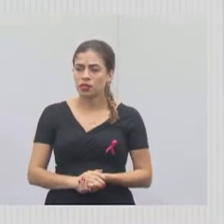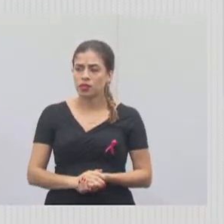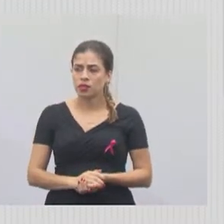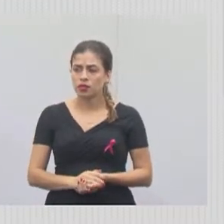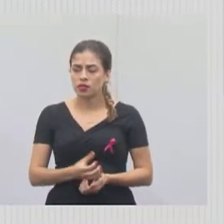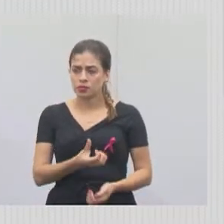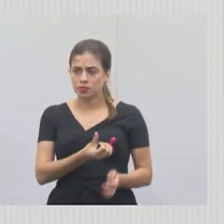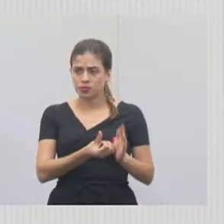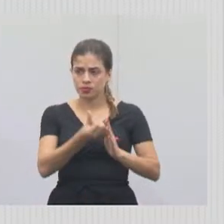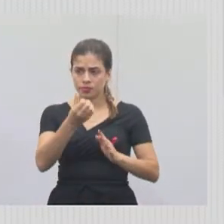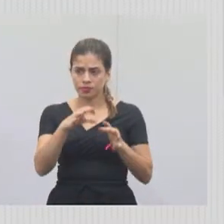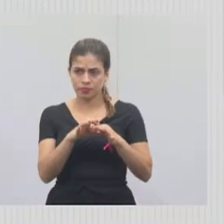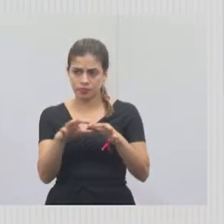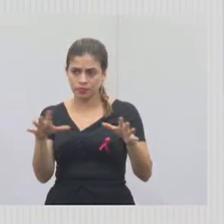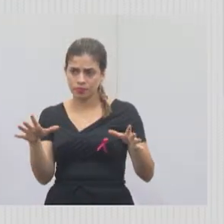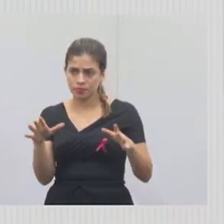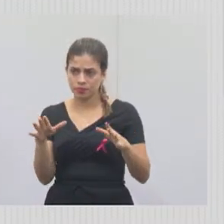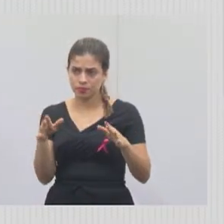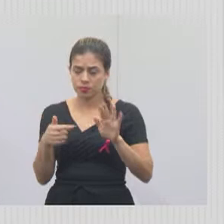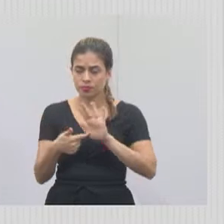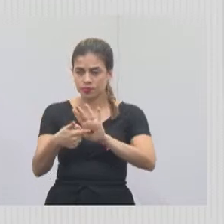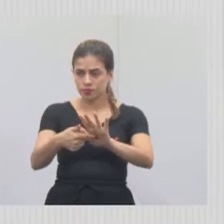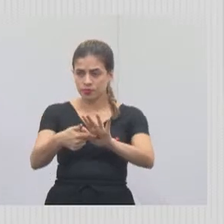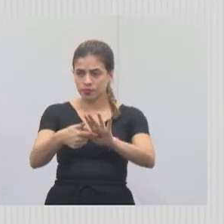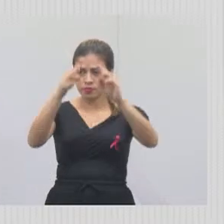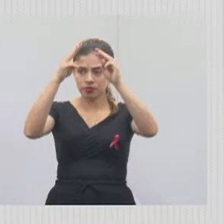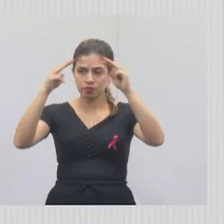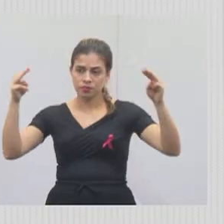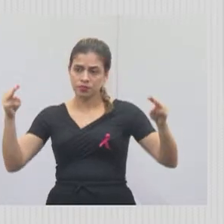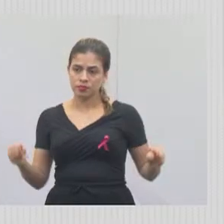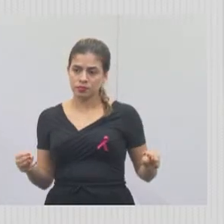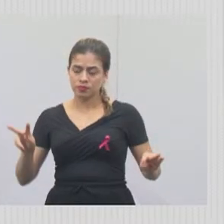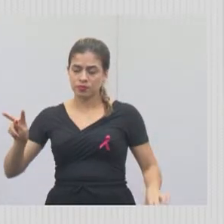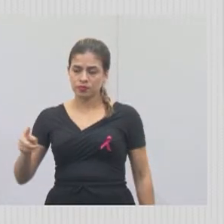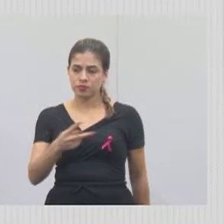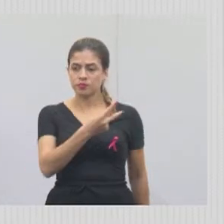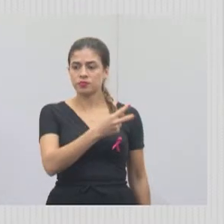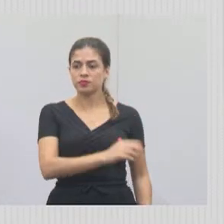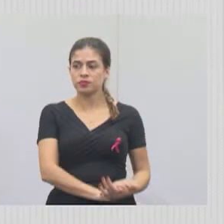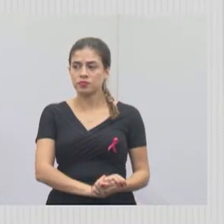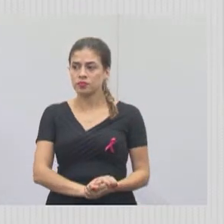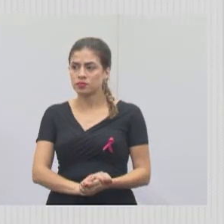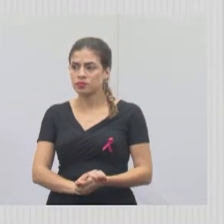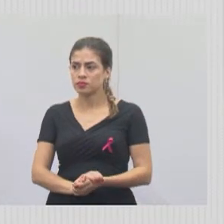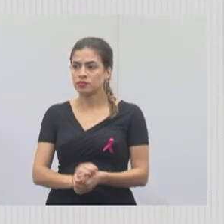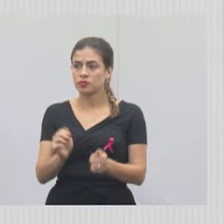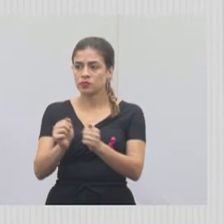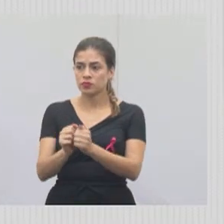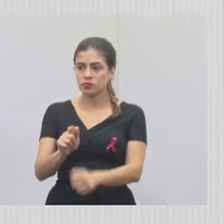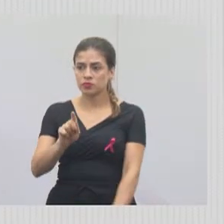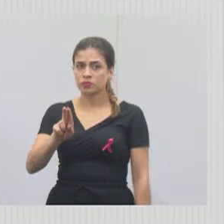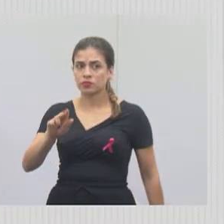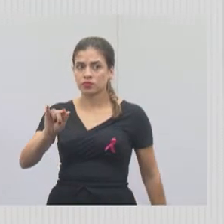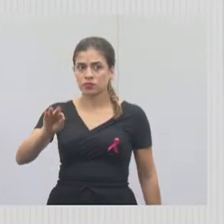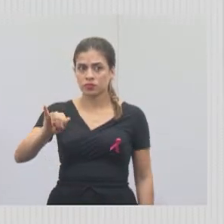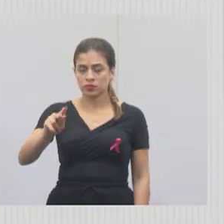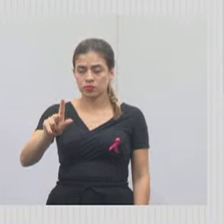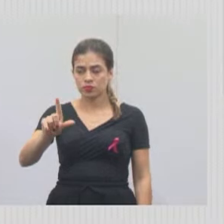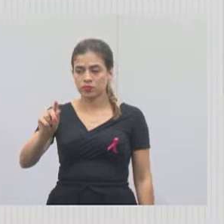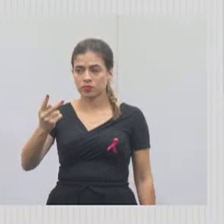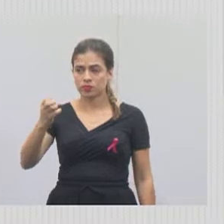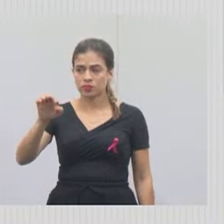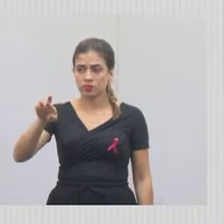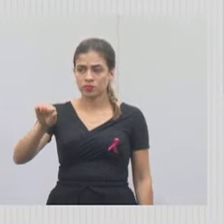da exposição, Museu de Antropologia do Vale do Paraíba. Aí estive junto com o Guilherme Mendicelli e